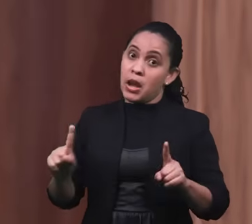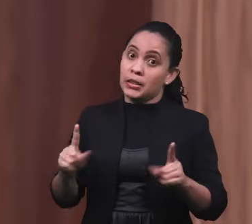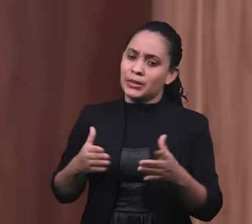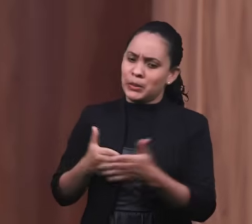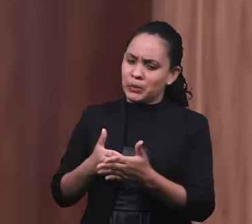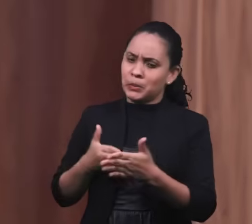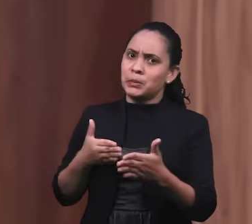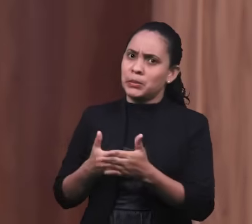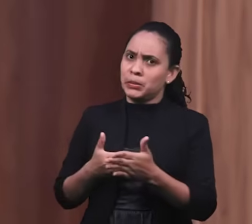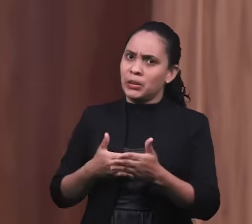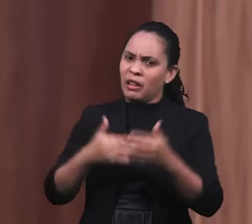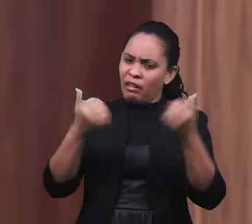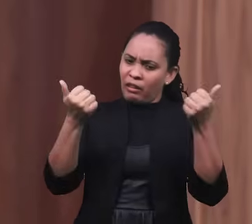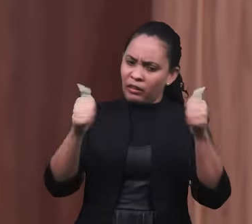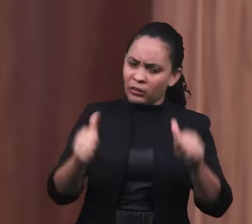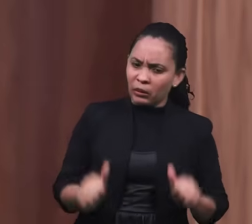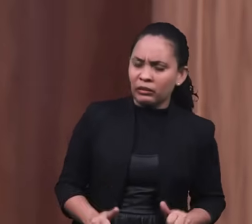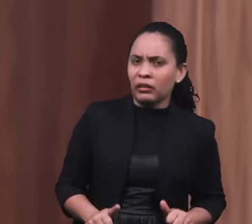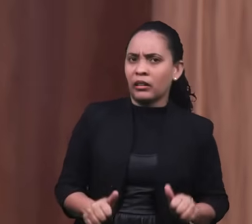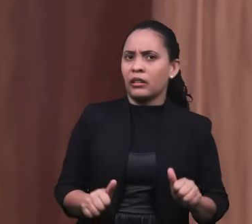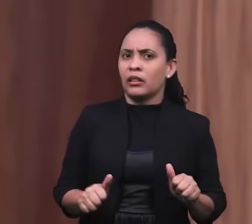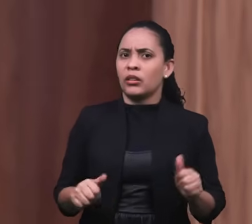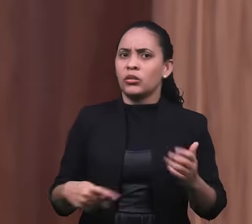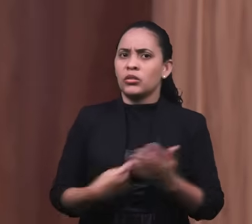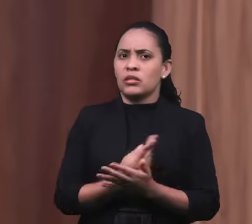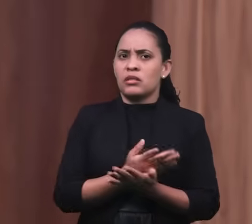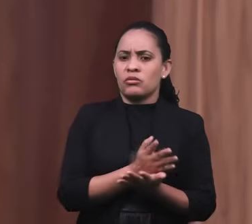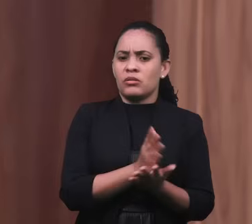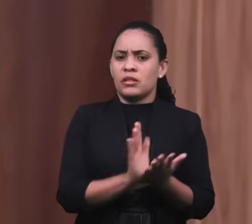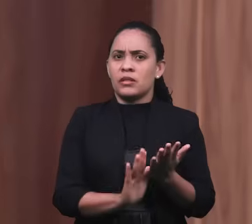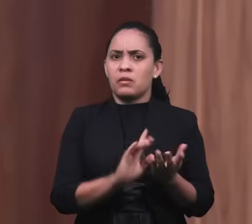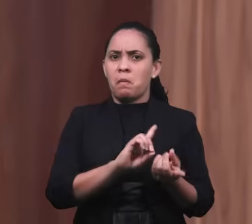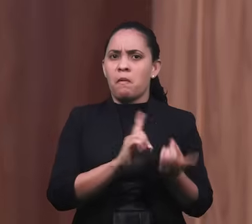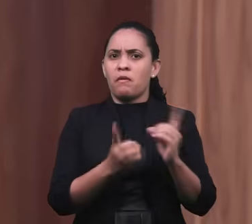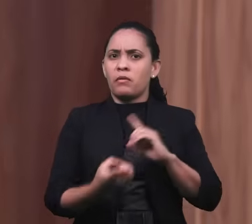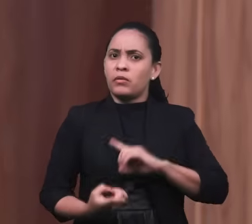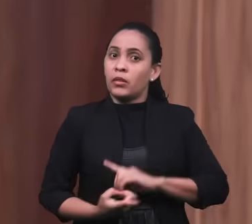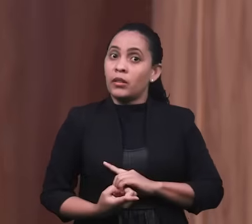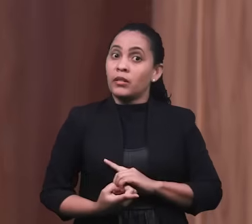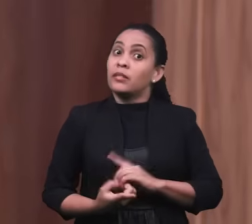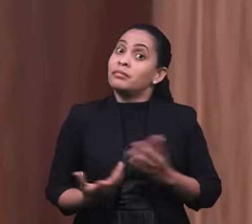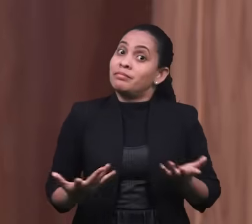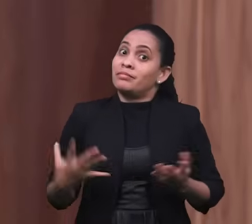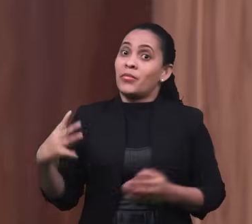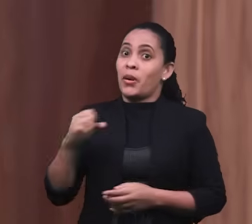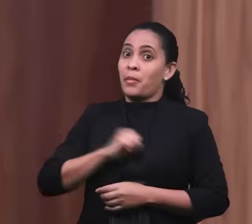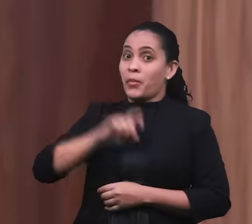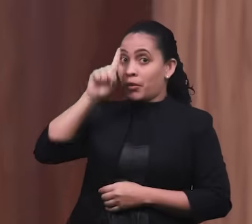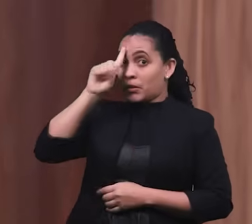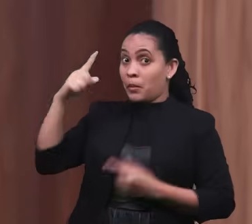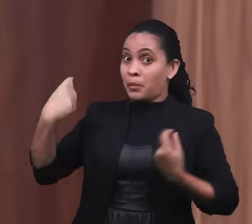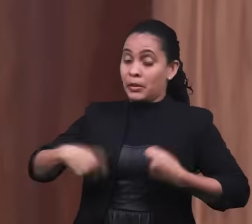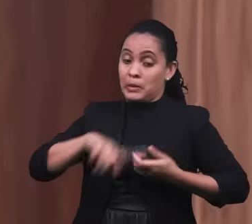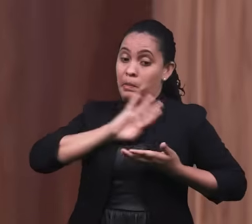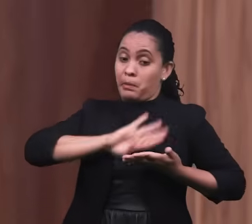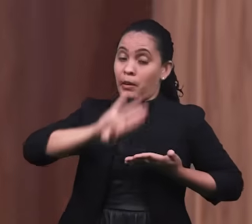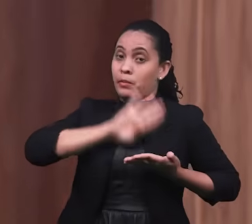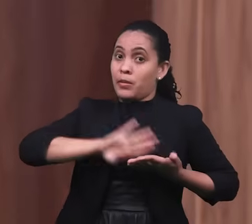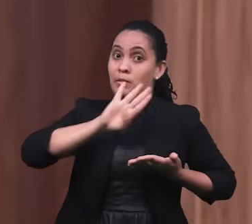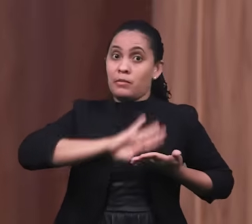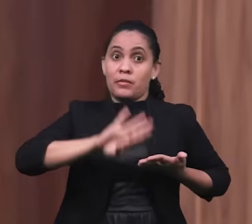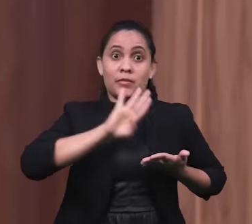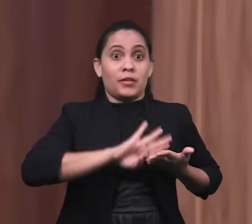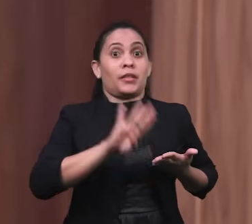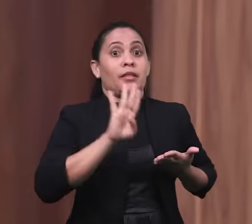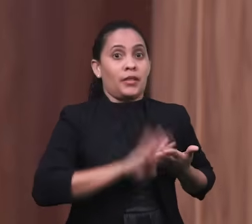impede a idolatria, aquilo que desvia o nosso amor ao Senhor, precisa ser retirado primeiro. Então ele